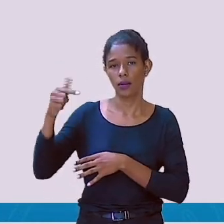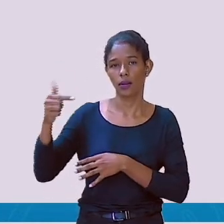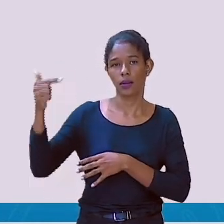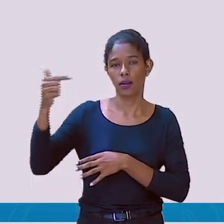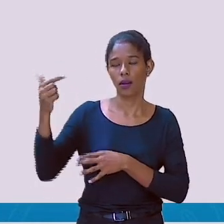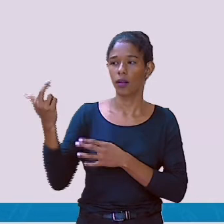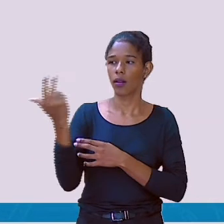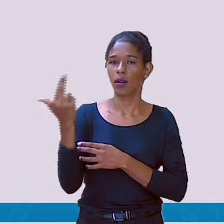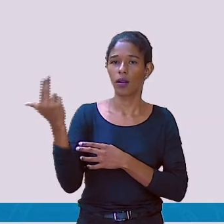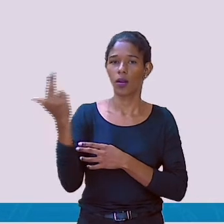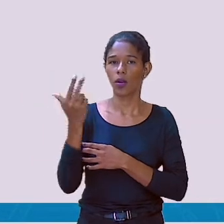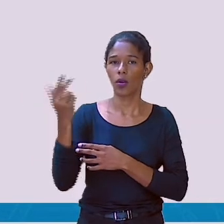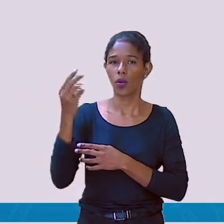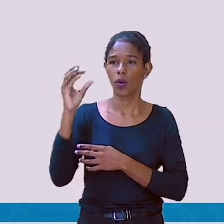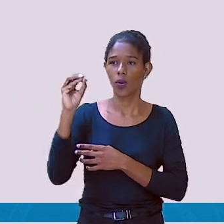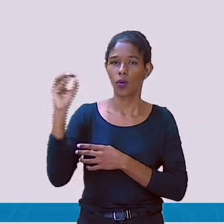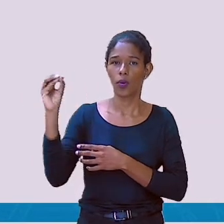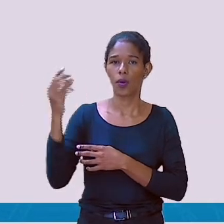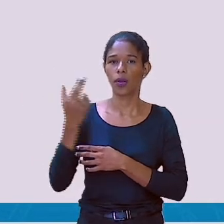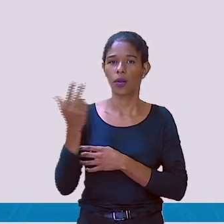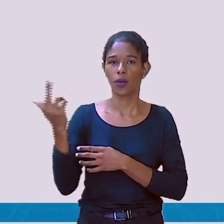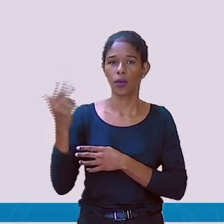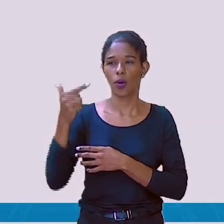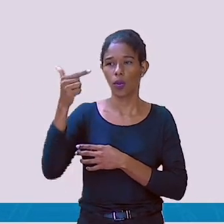E por último, nós temos